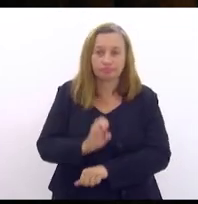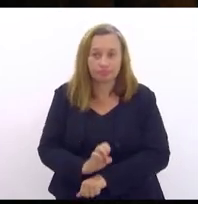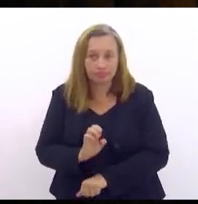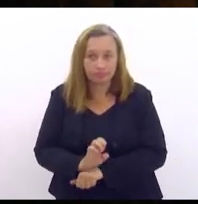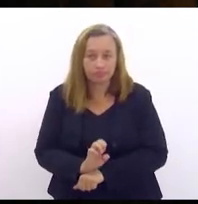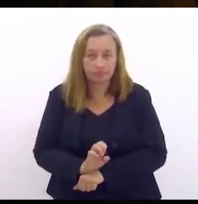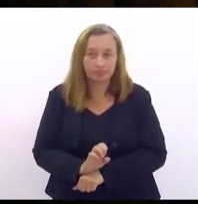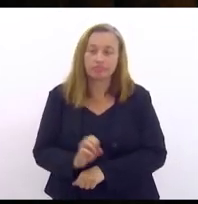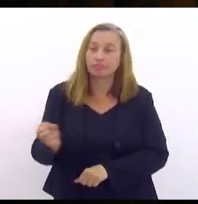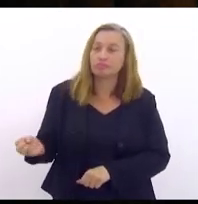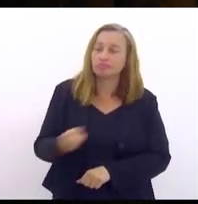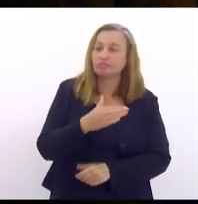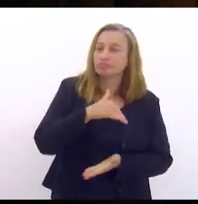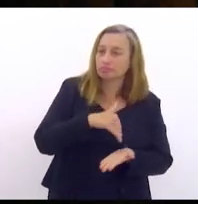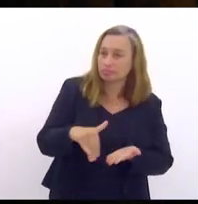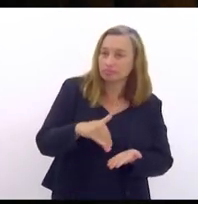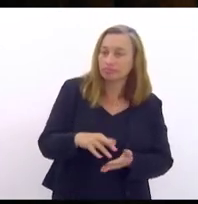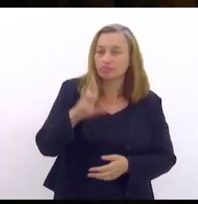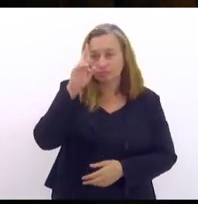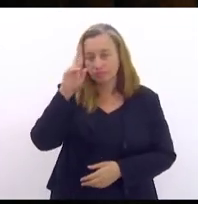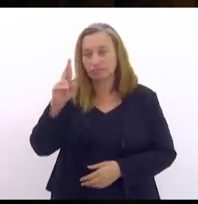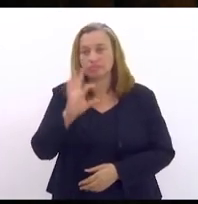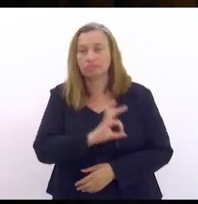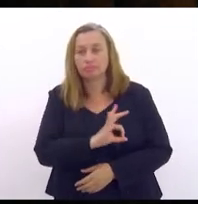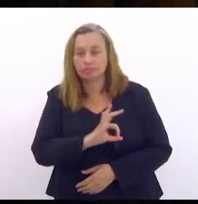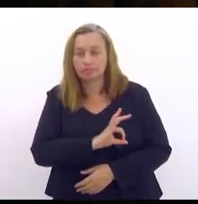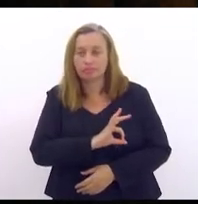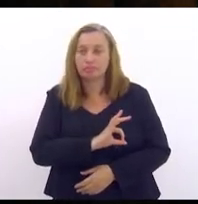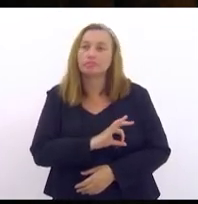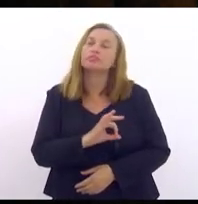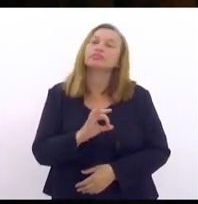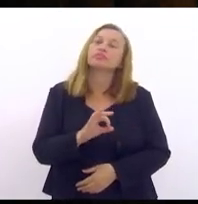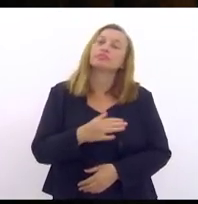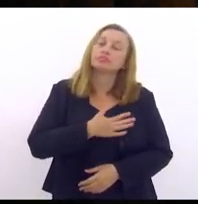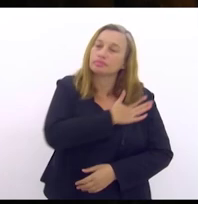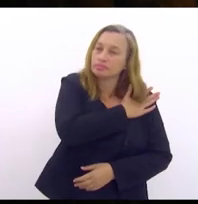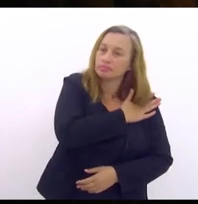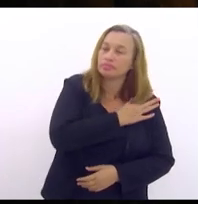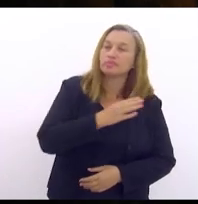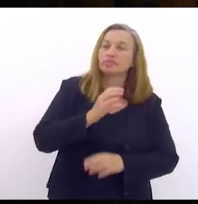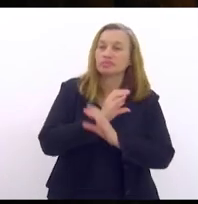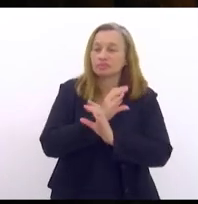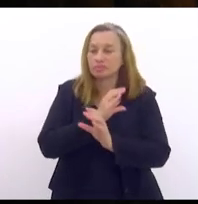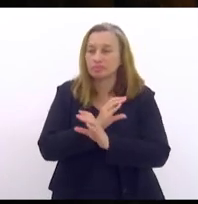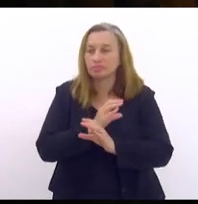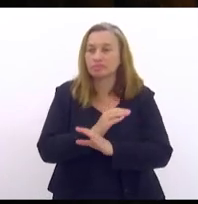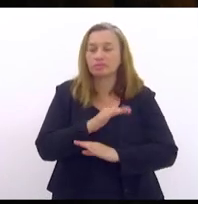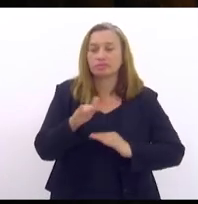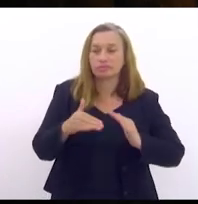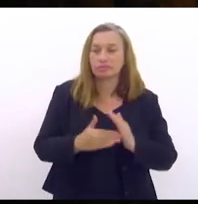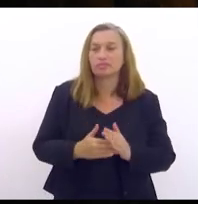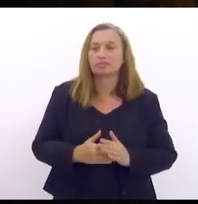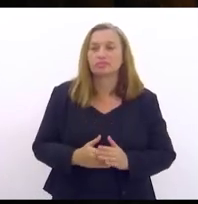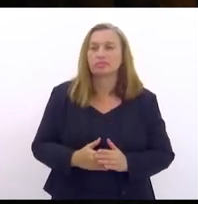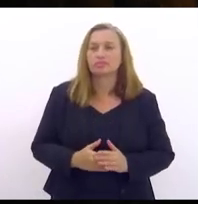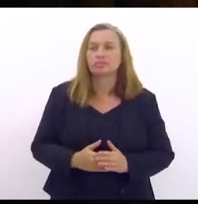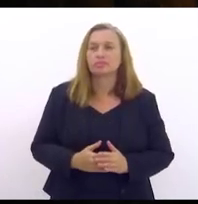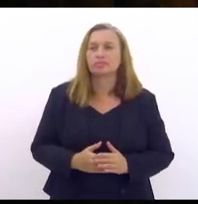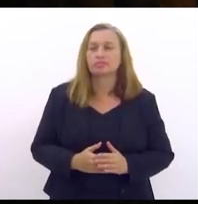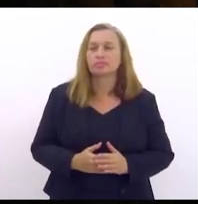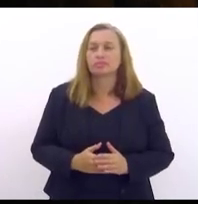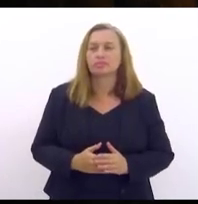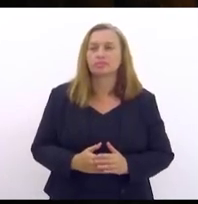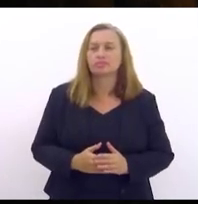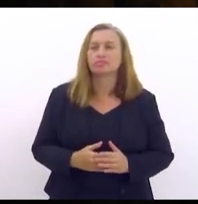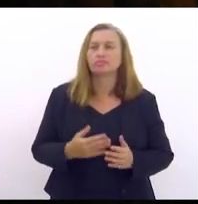novo secretário, o chefe da Polícia Militar, o comandante da Polícia Militar, da Polícia Civil, as autoridades estaduais, que não se furtam a fazer